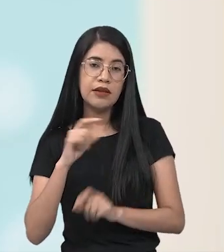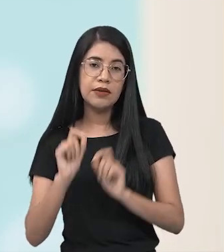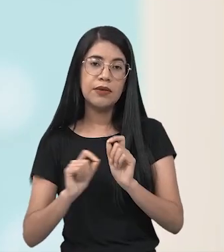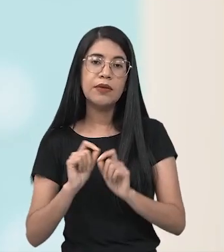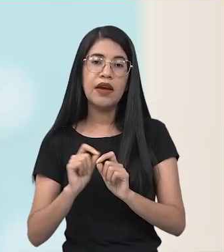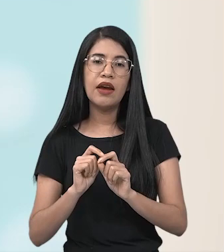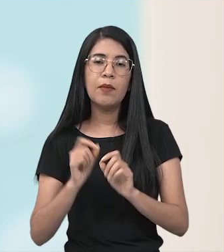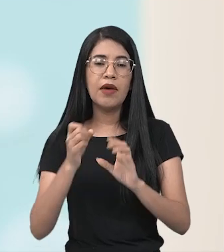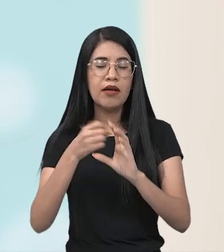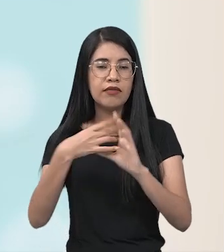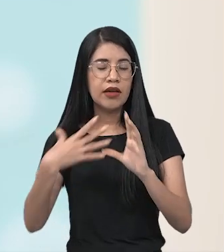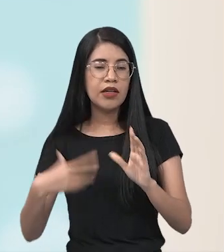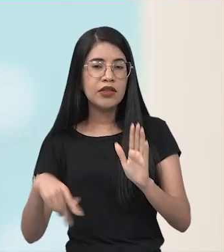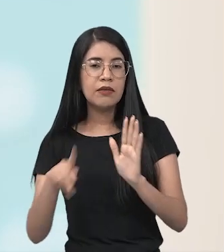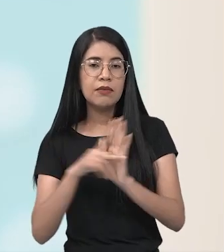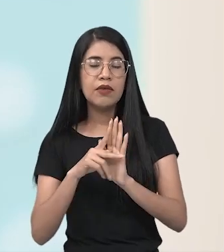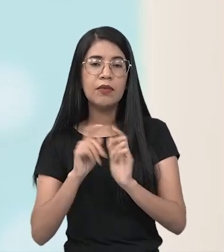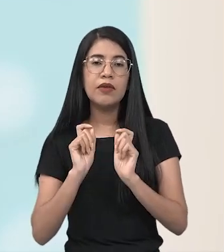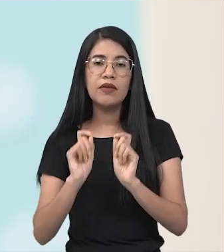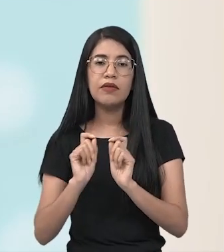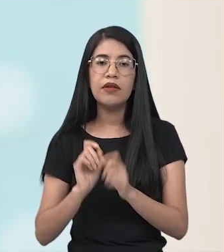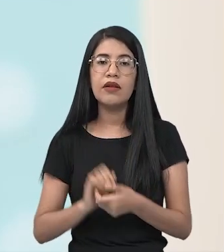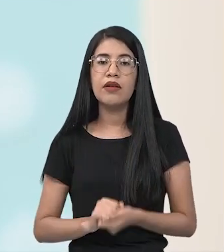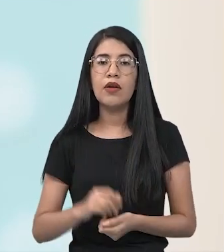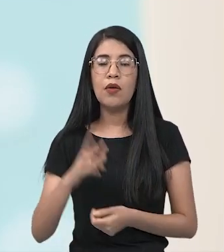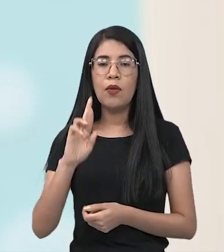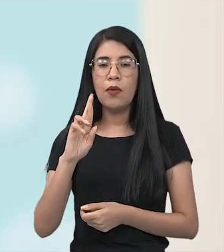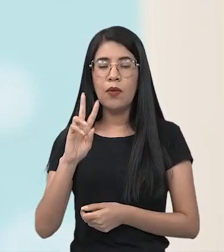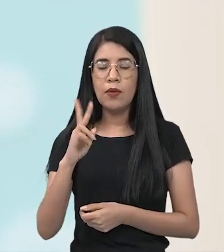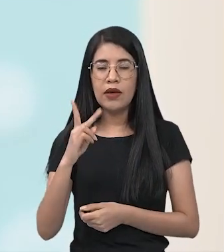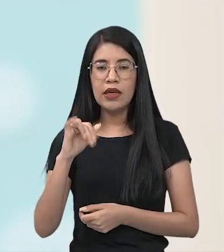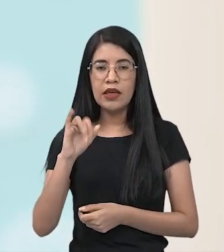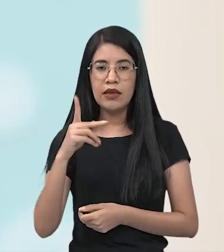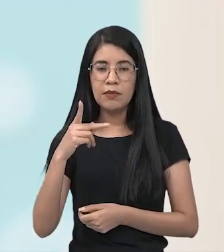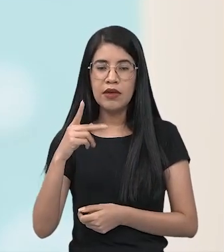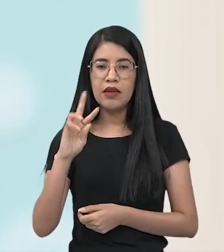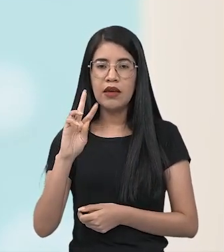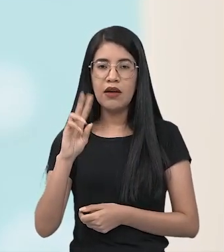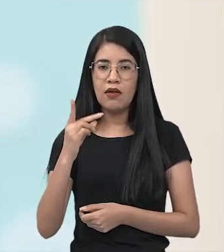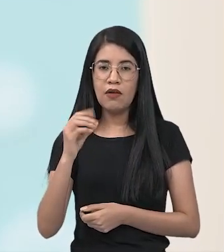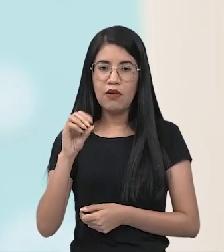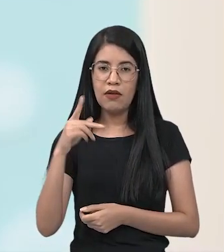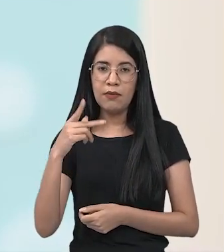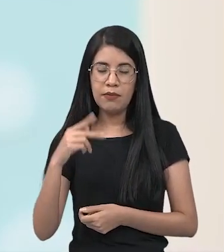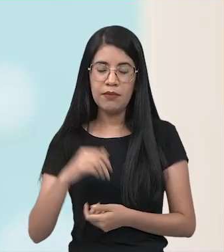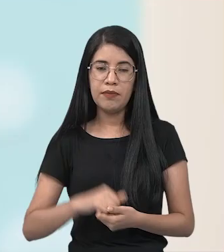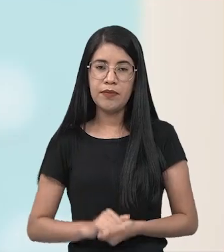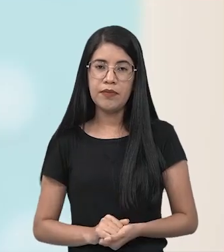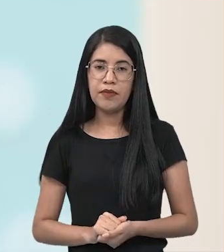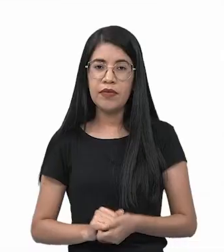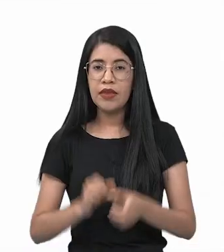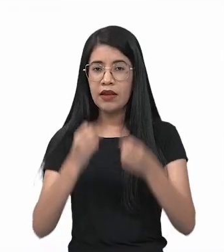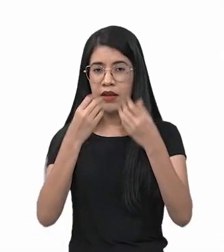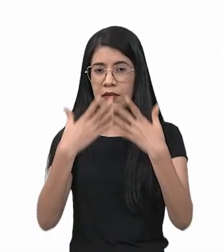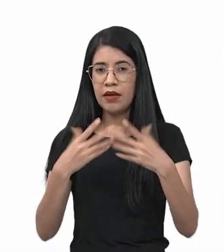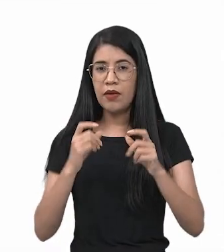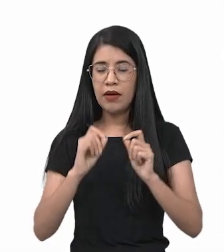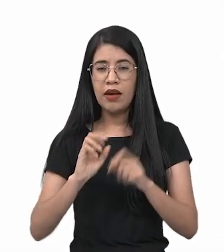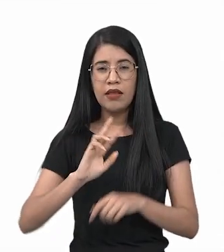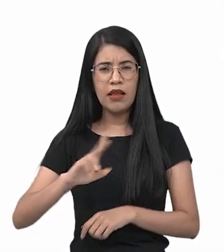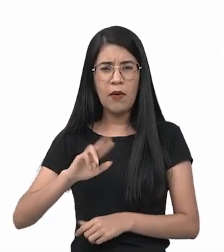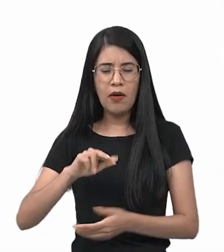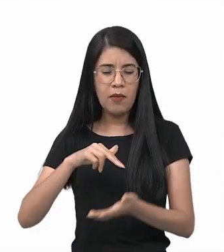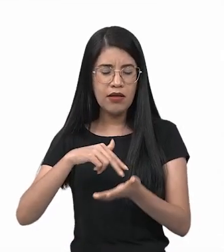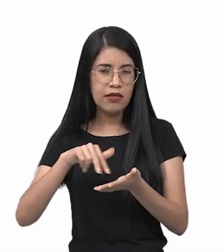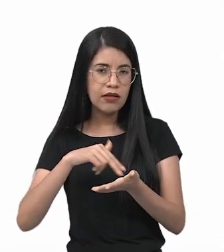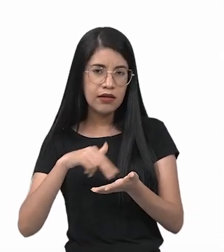forte característica dentro da dança. E uma delas é o hip hop. E a gente vai conversar agora sobre o hip hop. O hip hop ele não é só uma